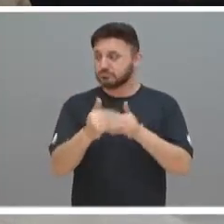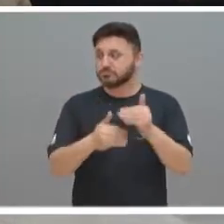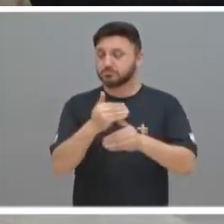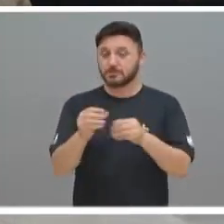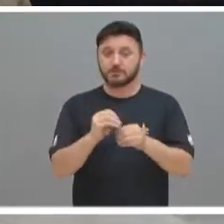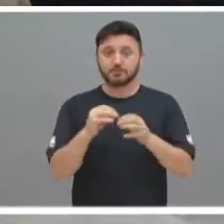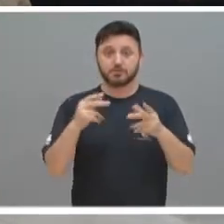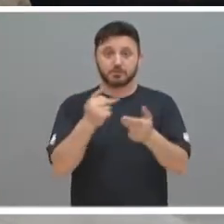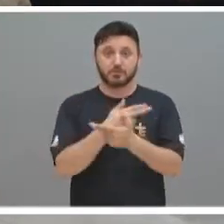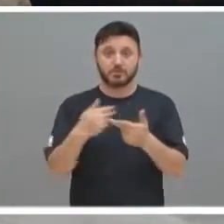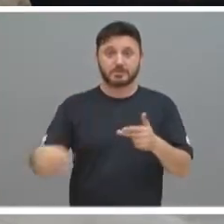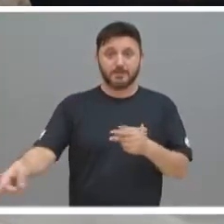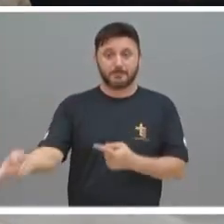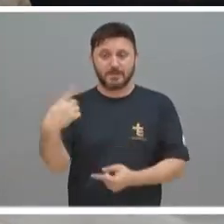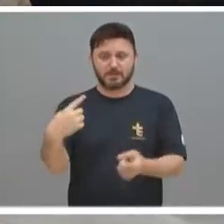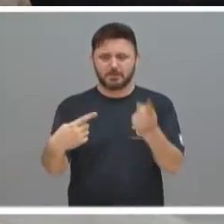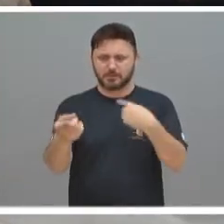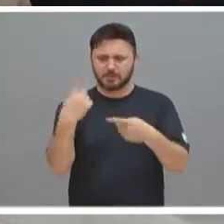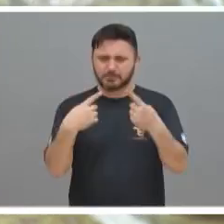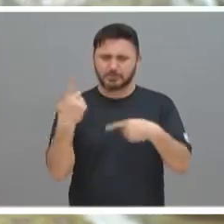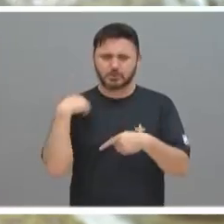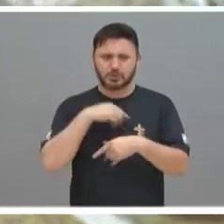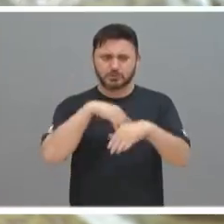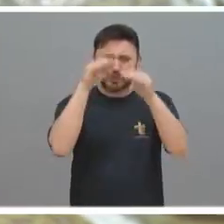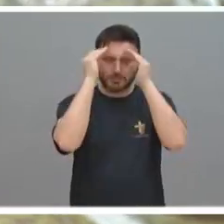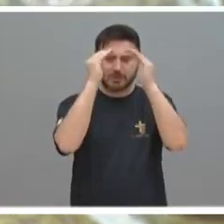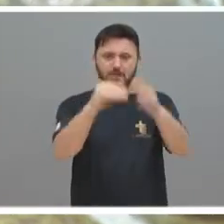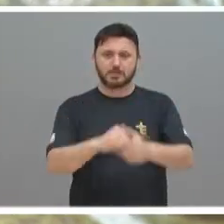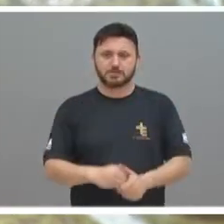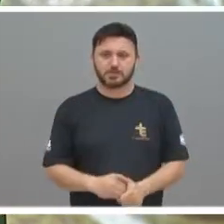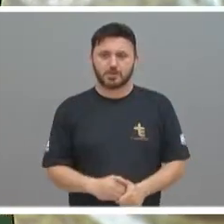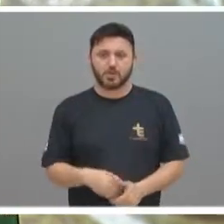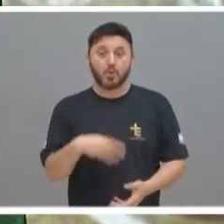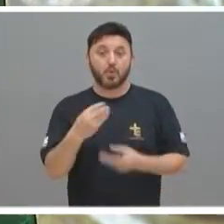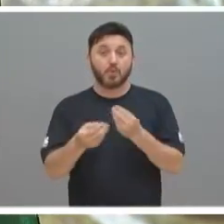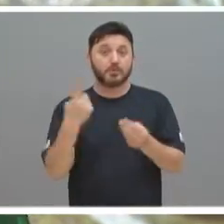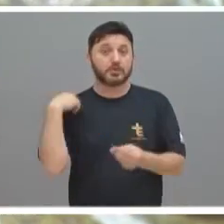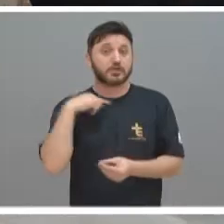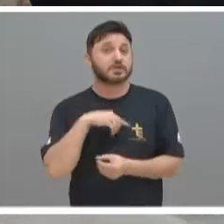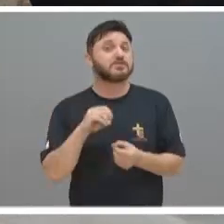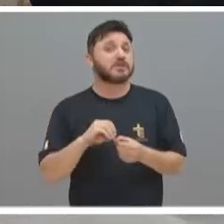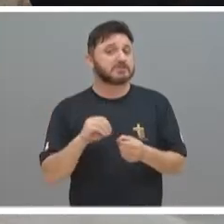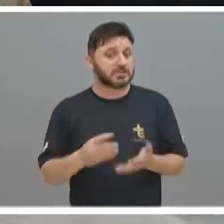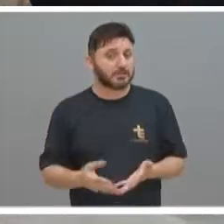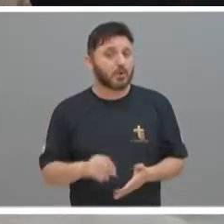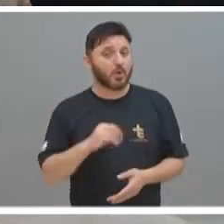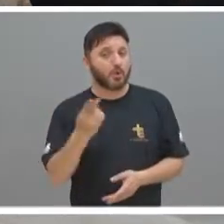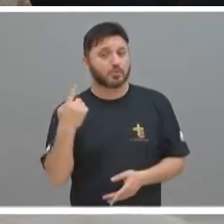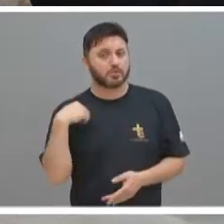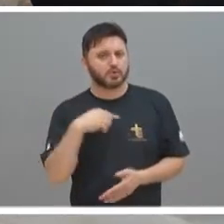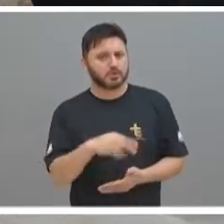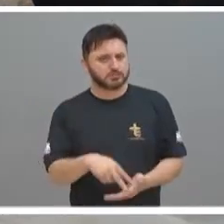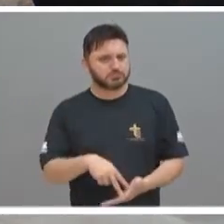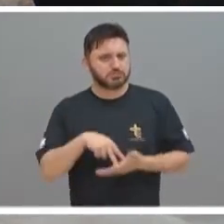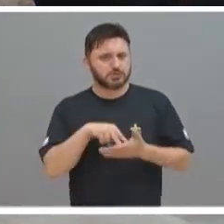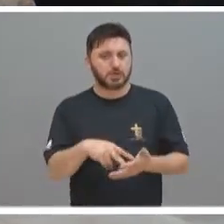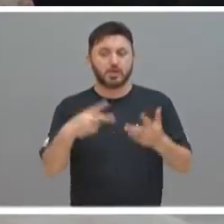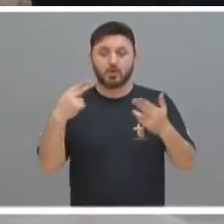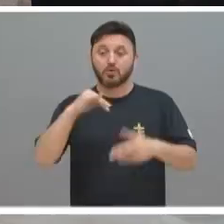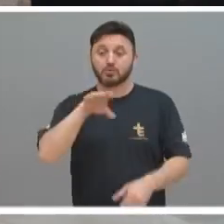o que mandarem, como me falou no rádio esses dias. Como que nós lidamos? Ou nós perseveramos tal como